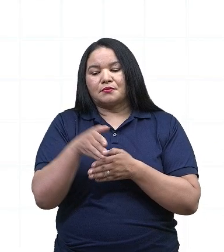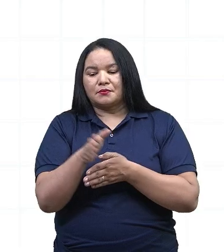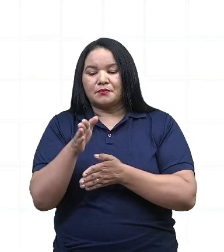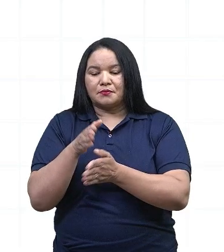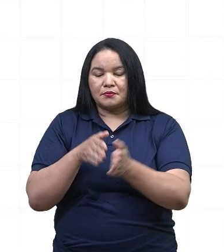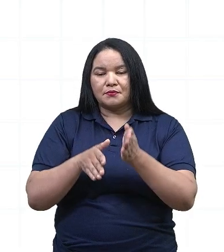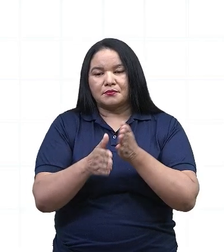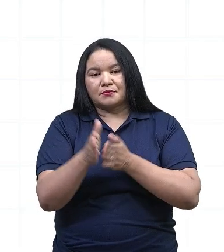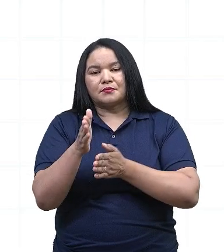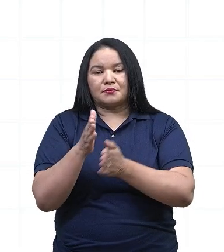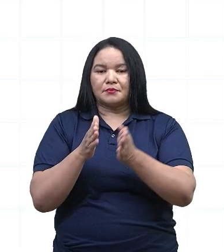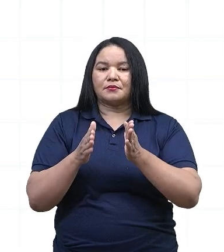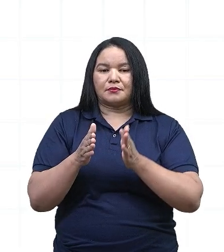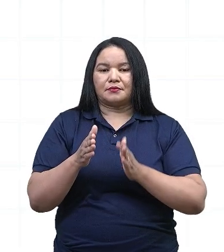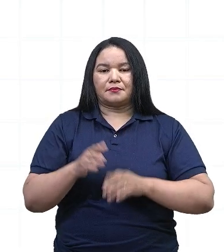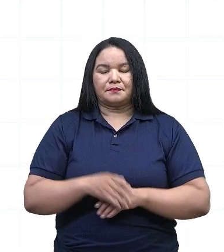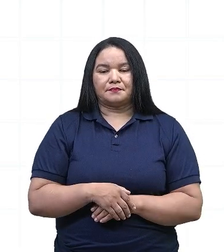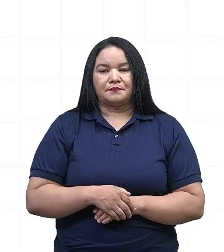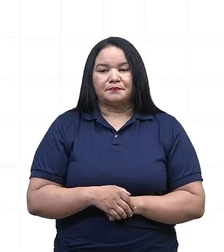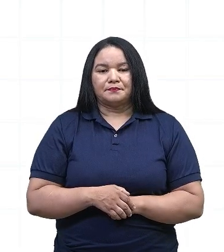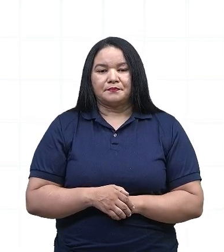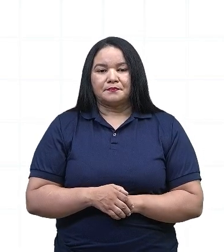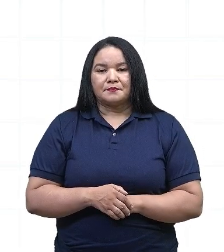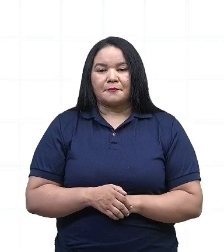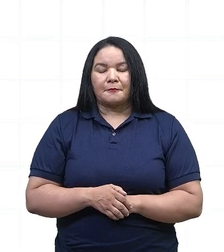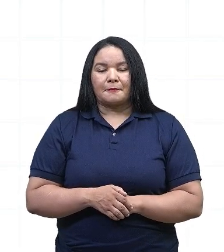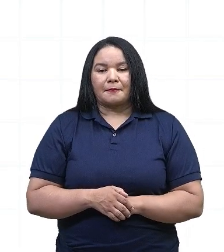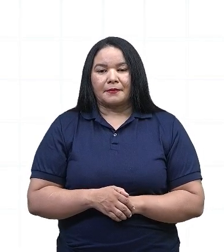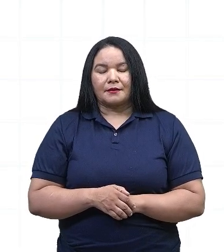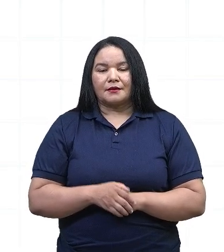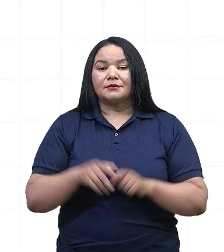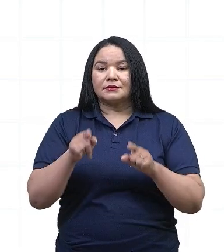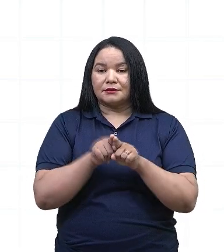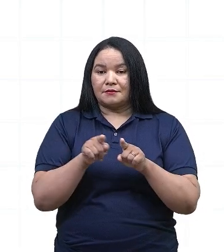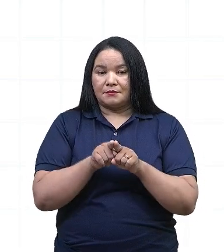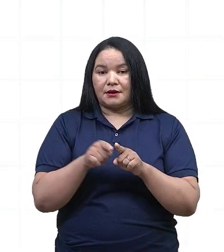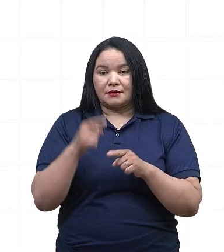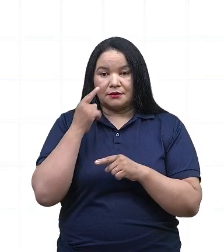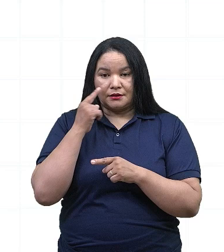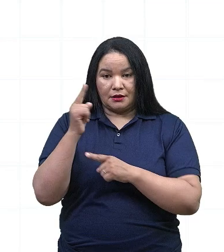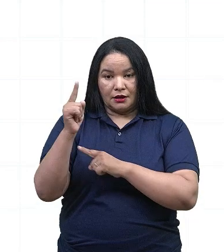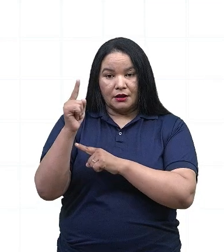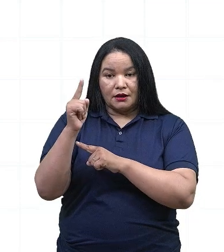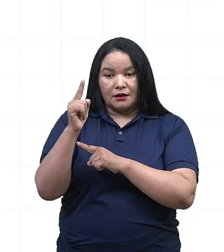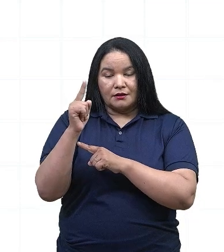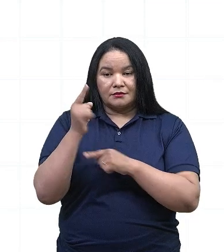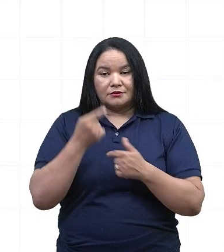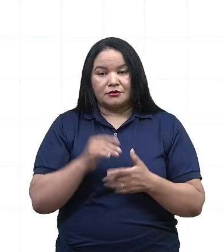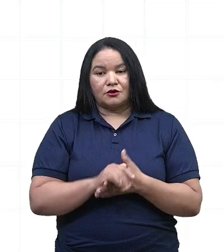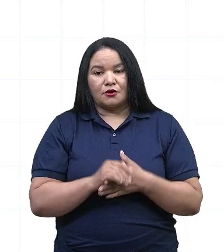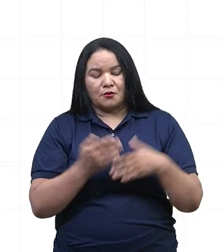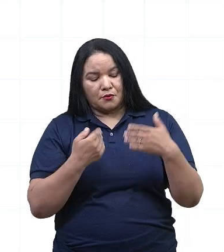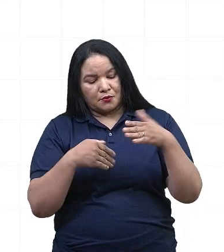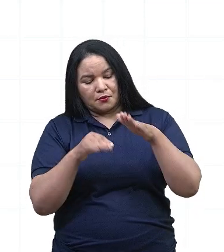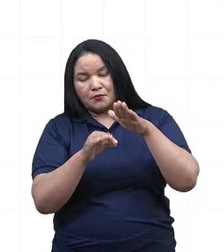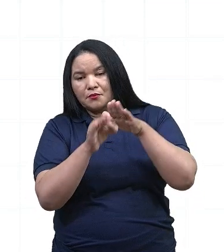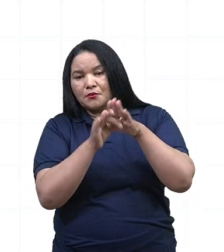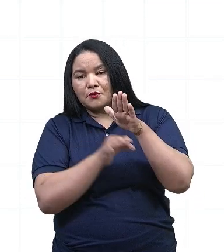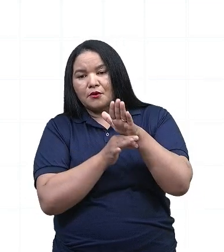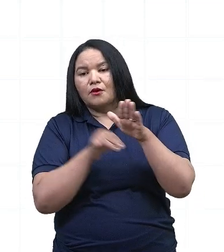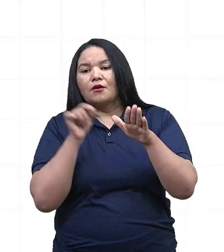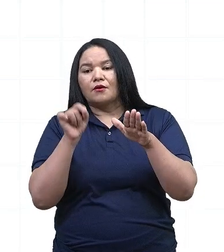pelo ambiente. Nessa última modalidade, no freestyle, né, os patins utilizados eles são um meio